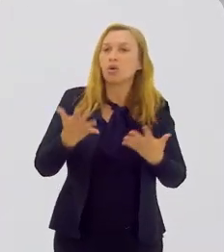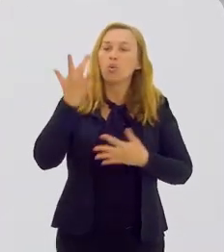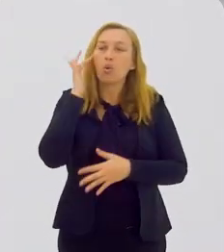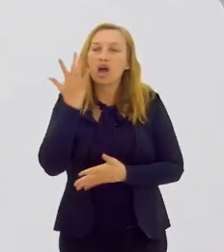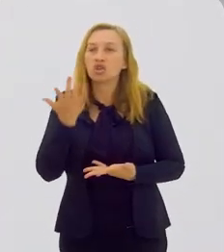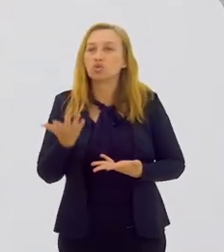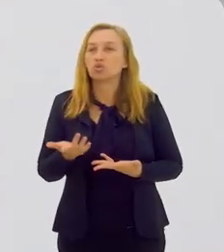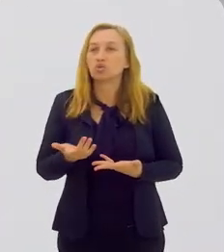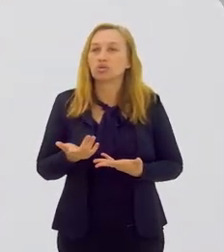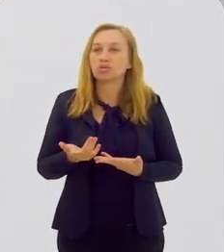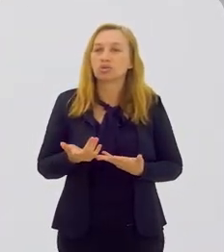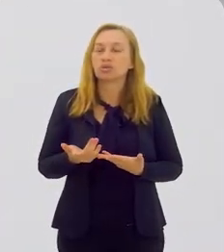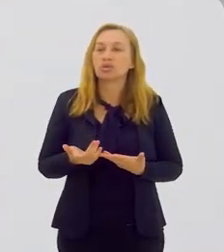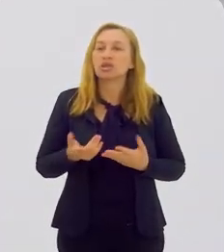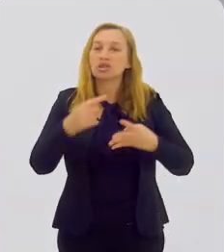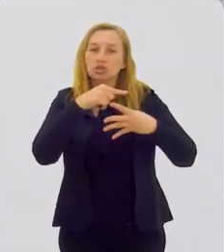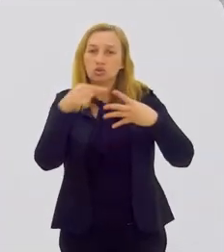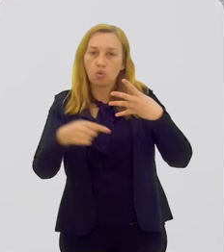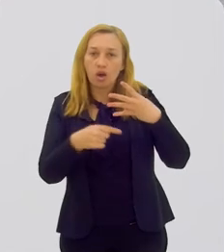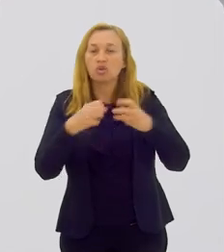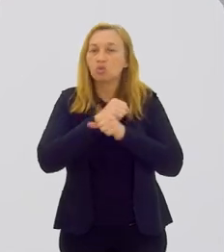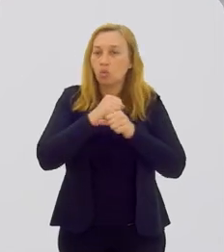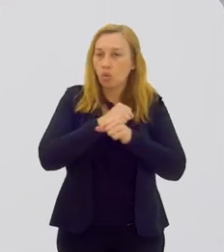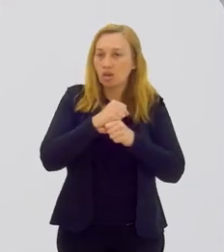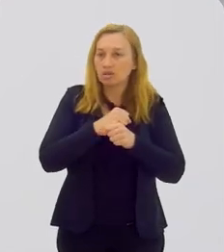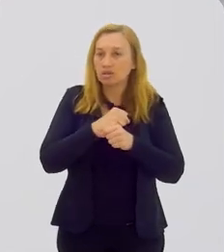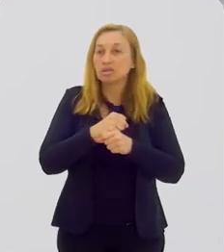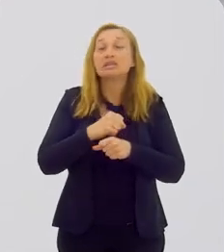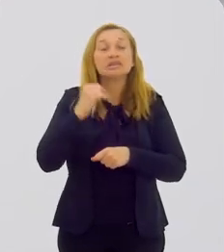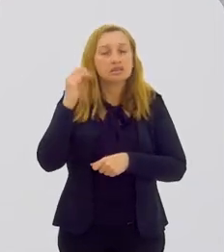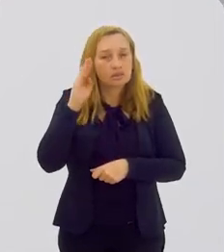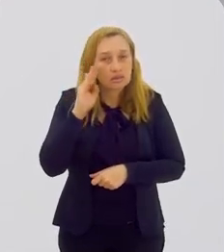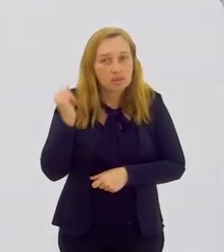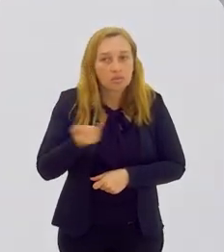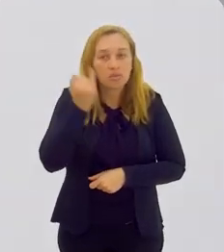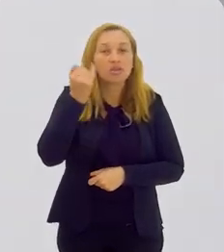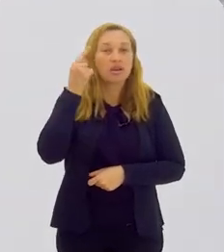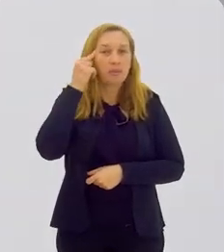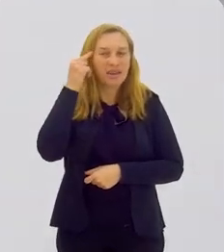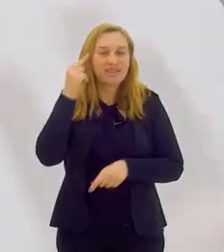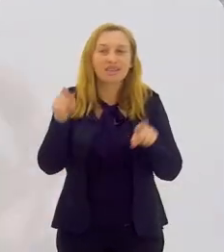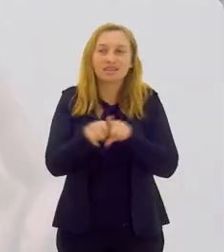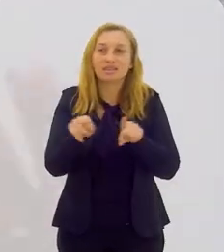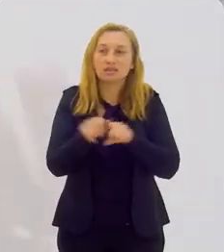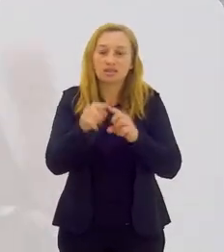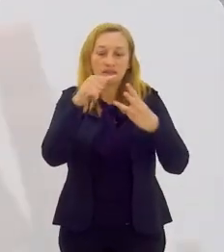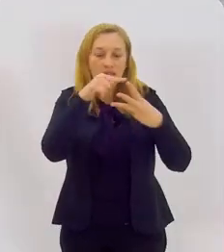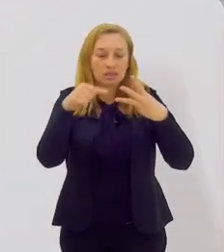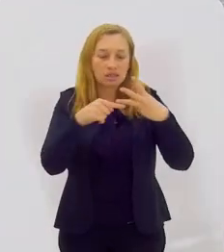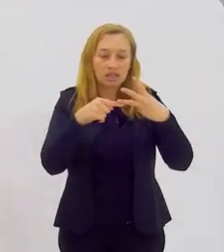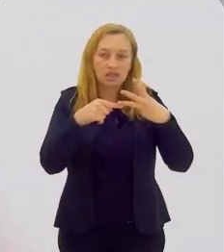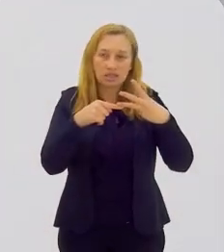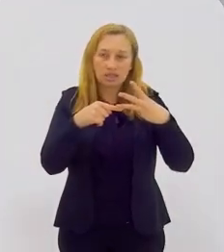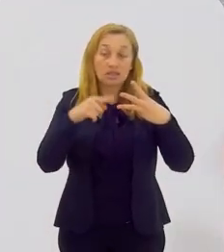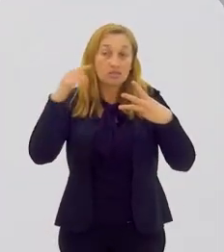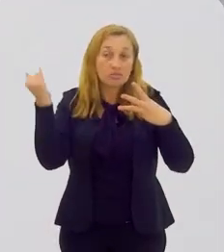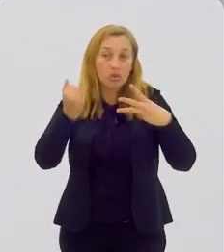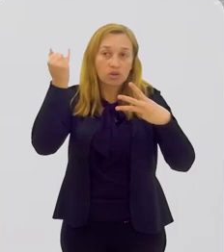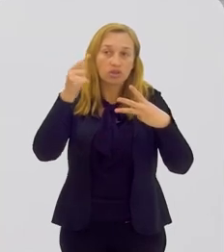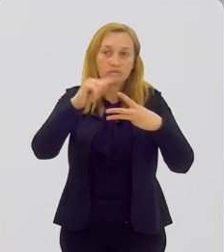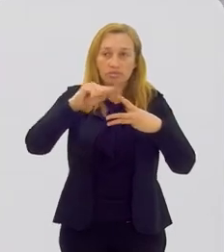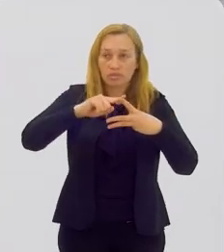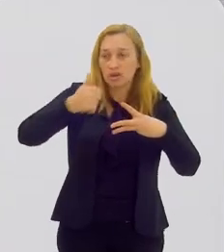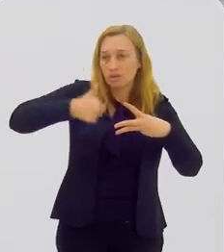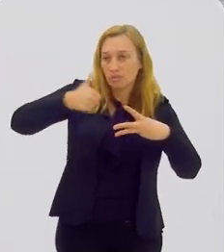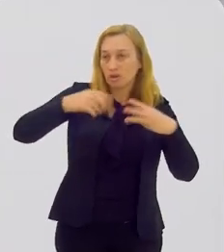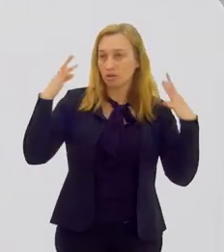sedutor. Então, eu acho que, para esses 4 anos, seria muito importante que a gente pensasse também em